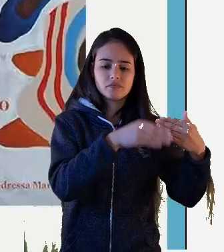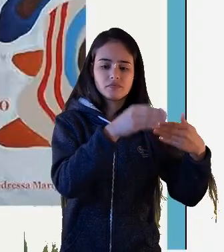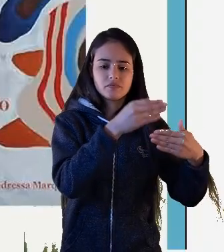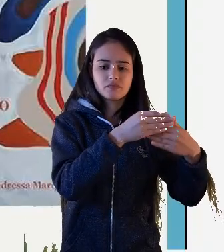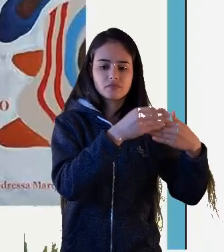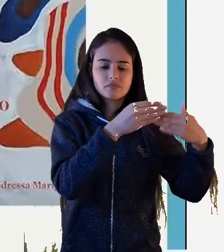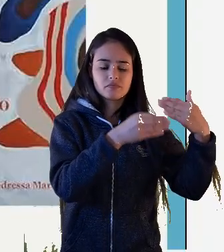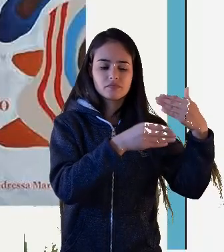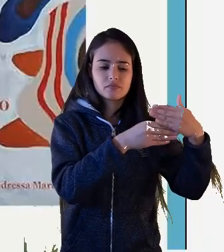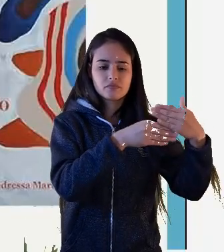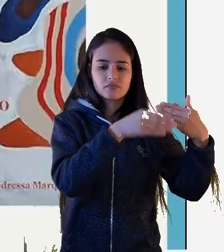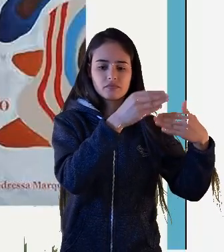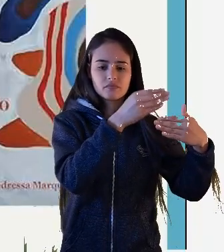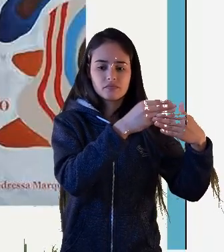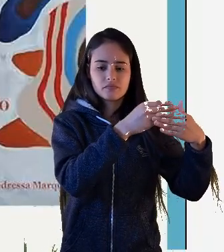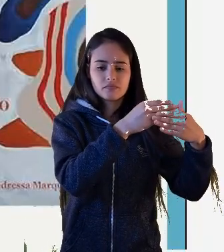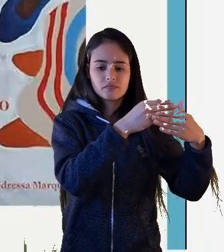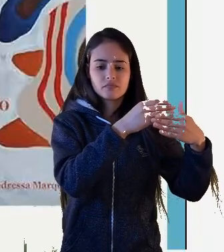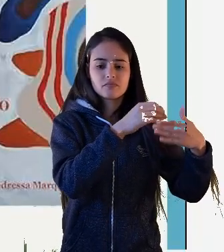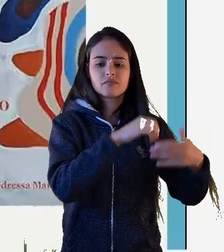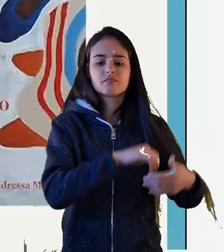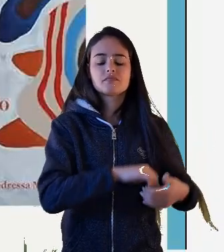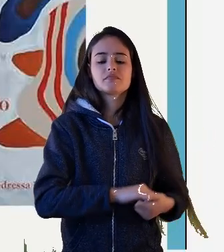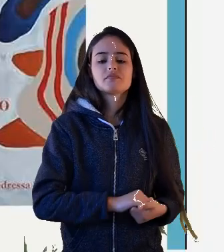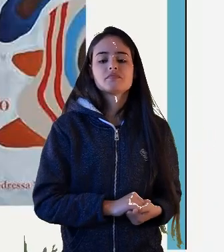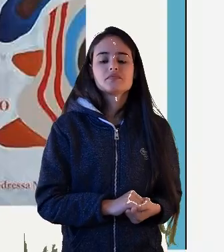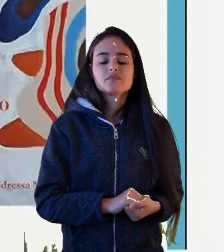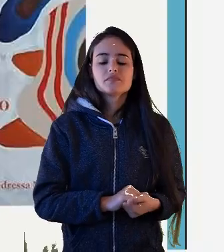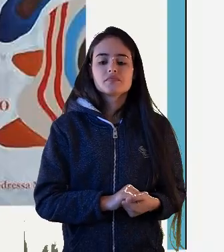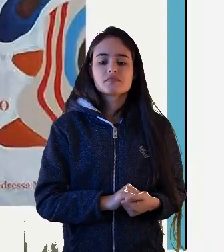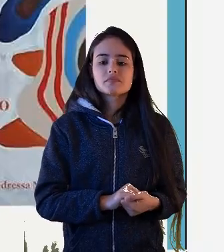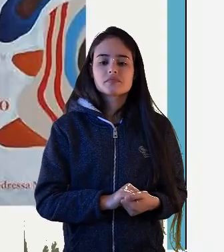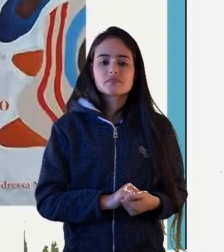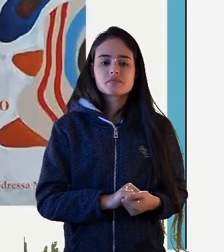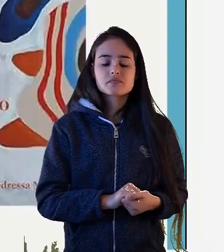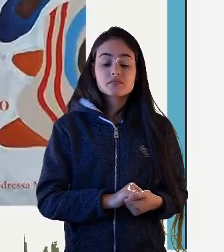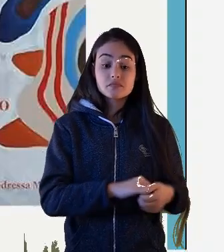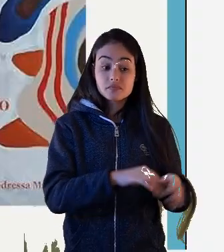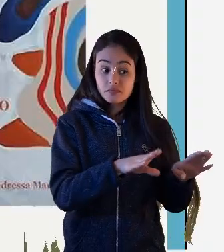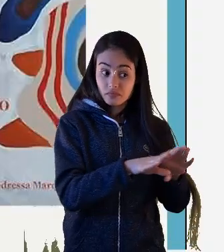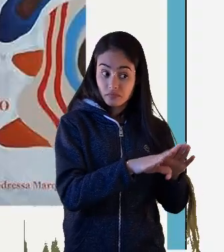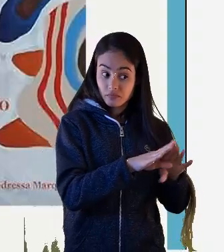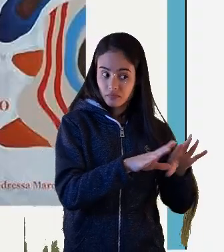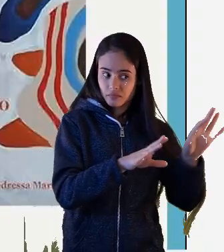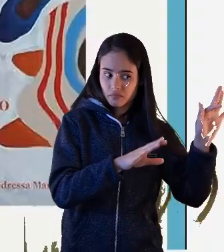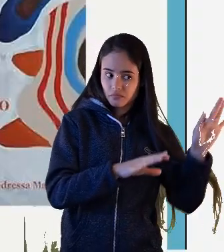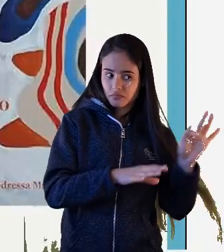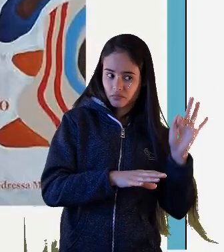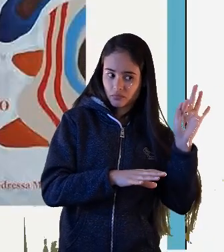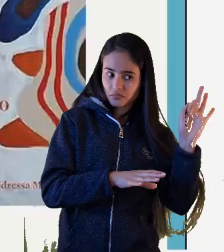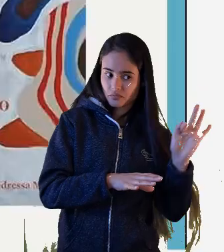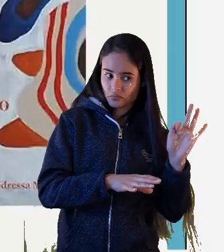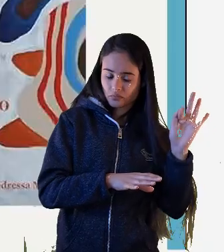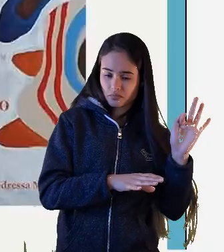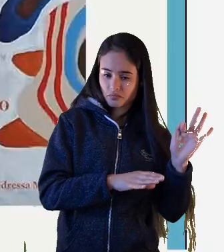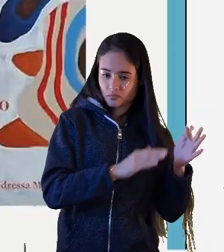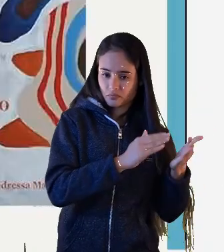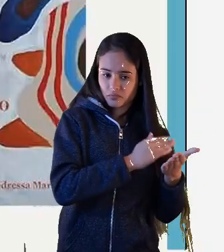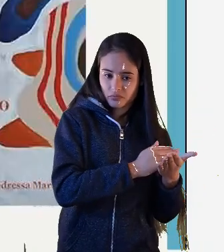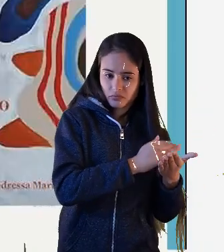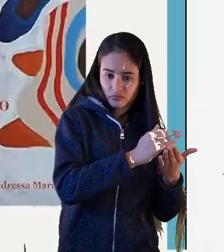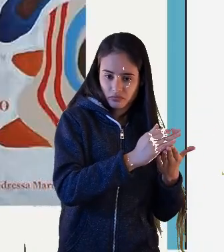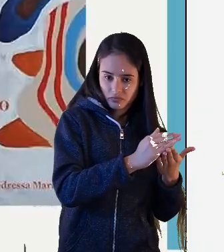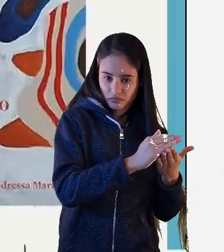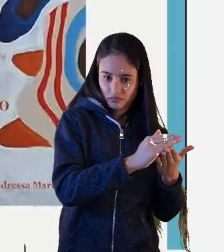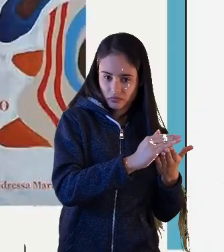carente, e lidar com os professores que não entendem muito a vida dela, mas depois ela vai se encontrando, então é bem, bem interessante